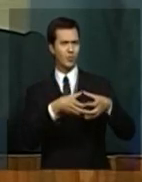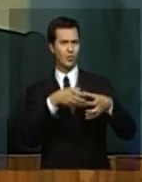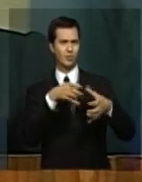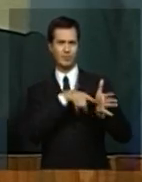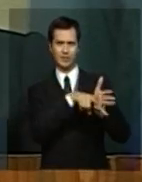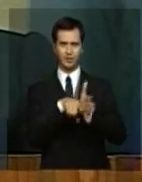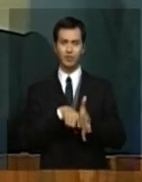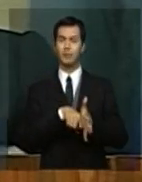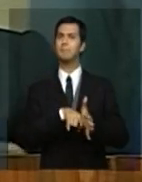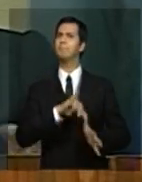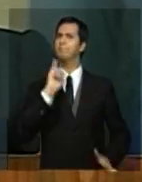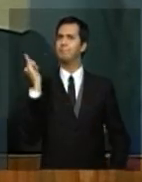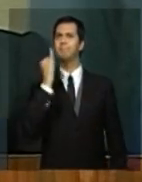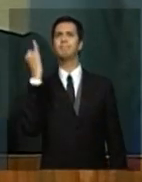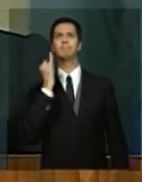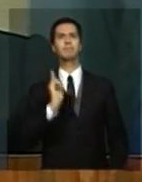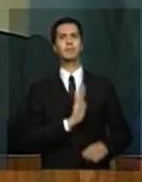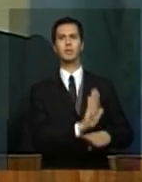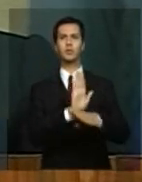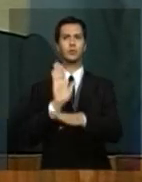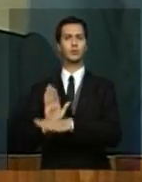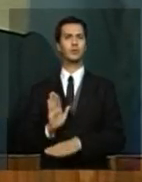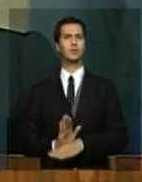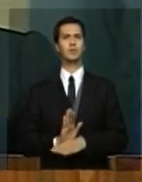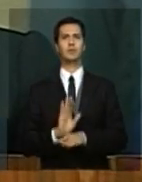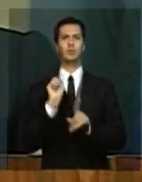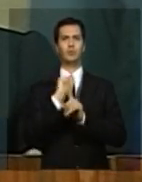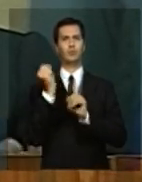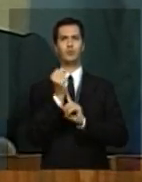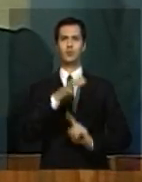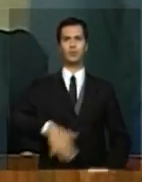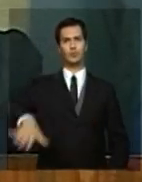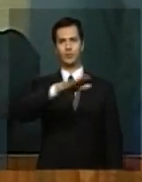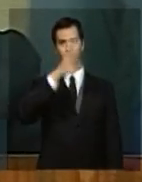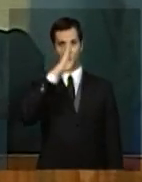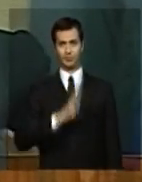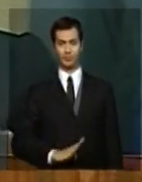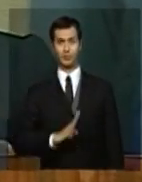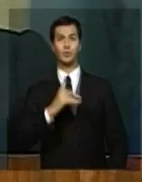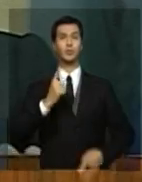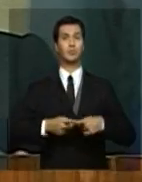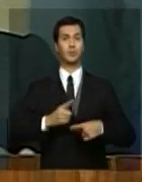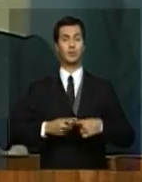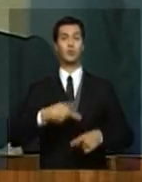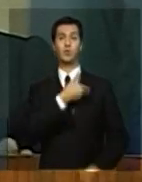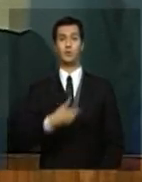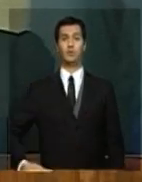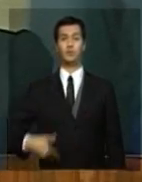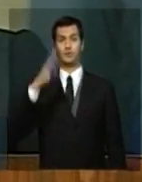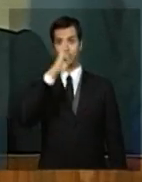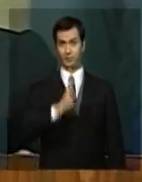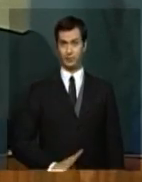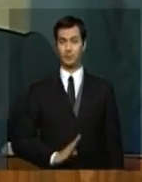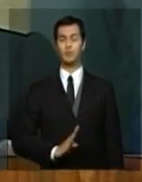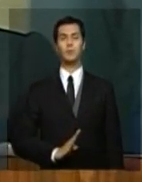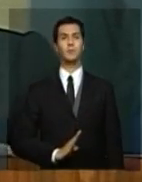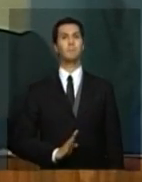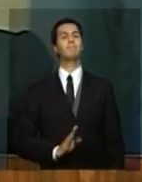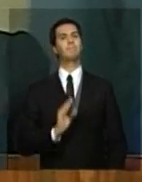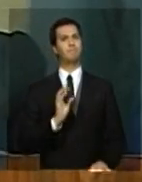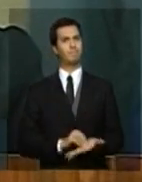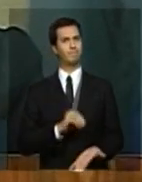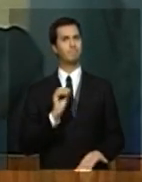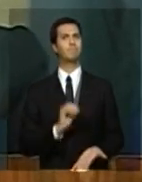brasileira é incomensurável porque o estado brasileiro devia isto a